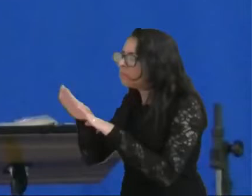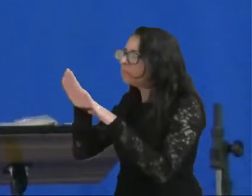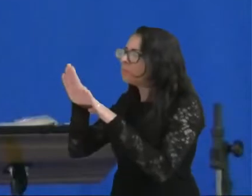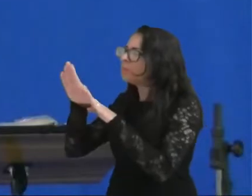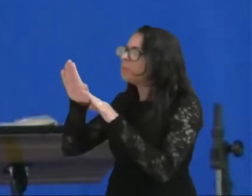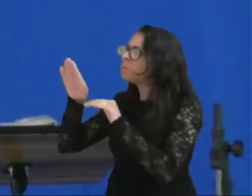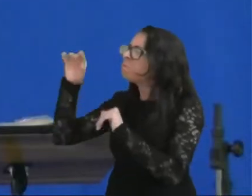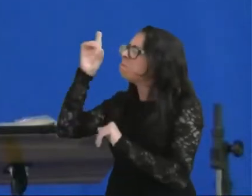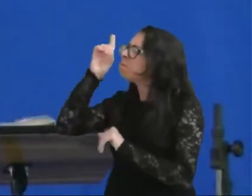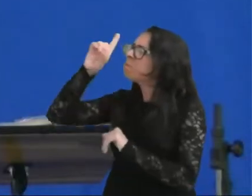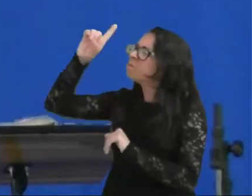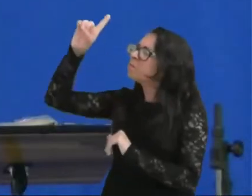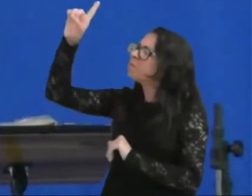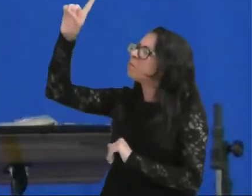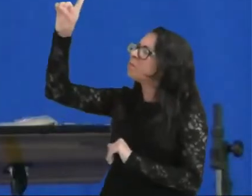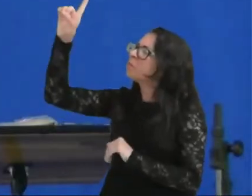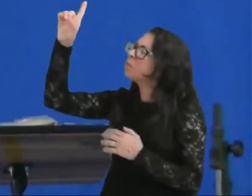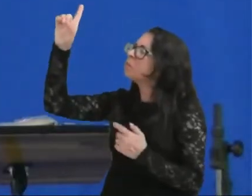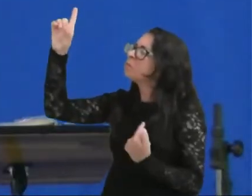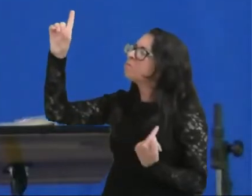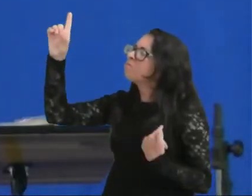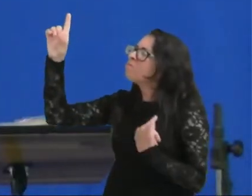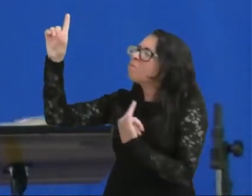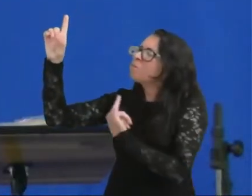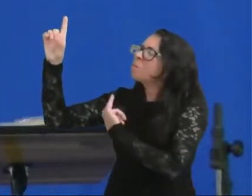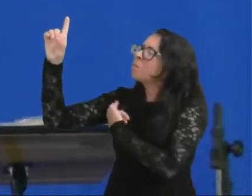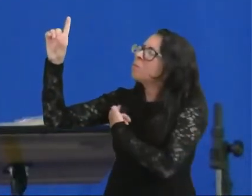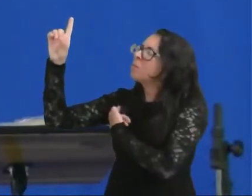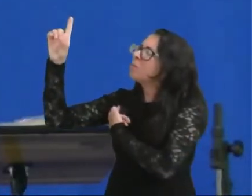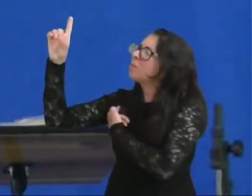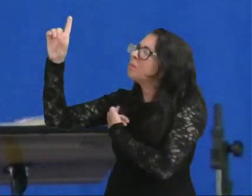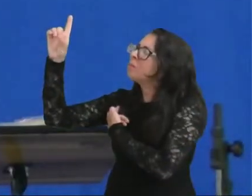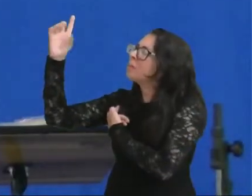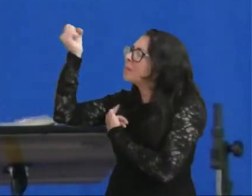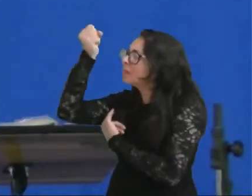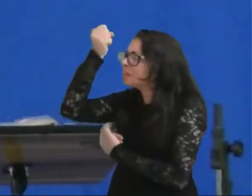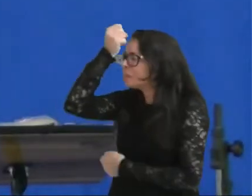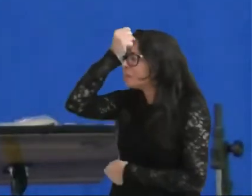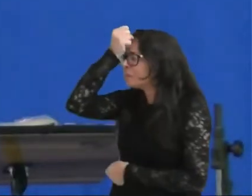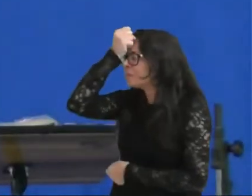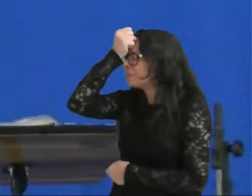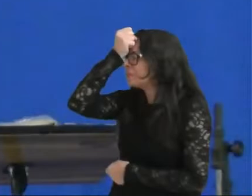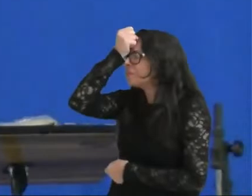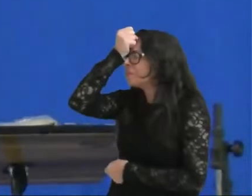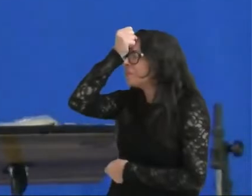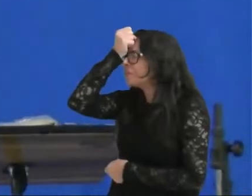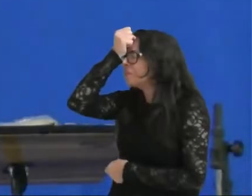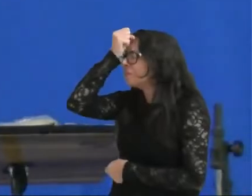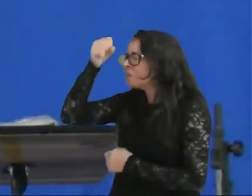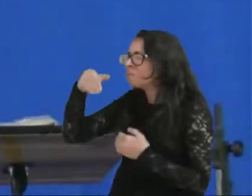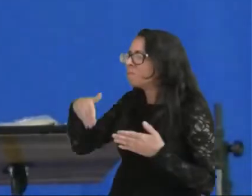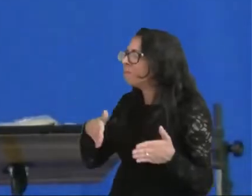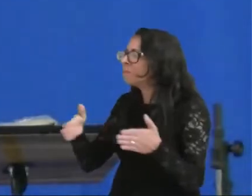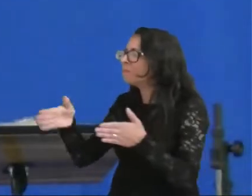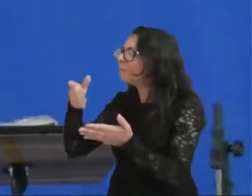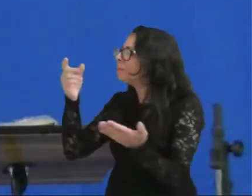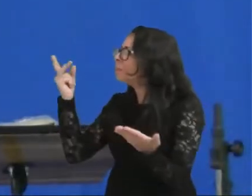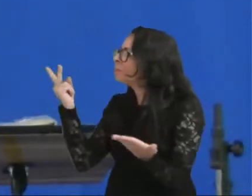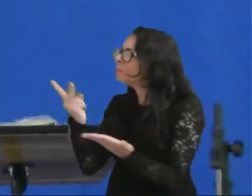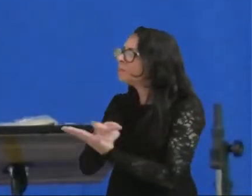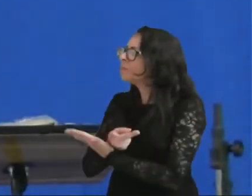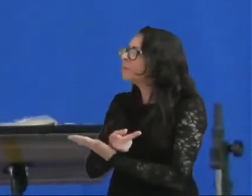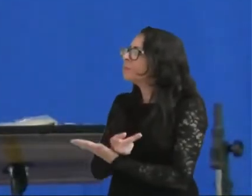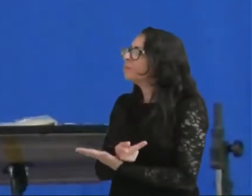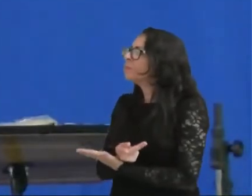exortado, ó Senhor, para que possamos, ó Pai, nos arrepender dos maus caminhos, ó Senhor. O Senhor tem nos exortado, ó Pai, para que possamos, ó Pai,